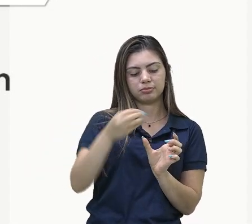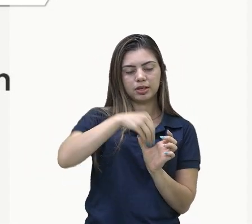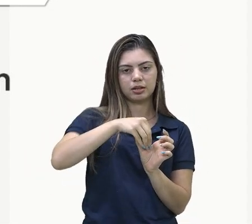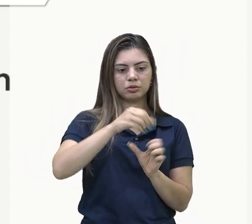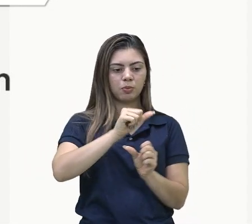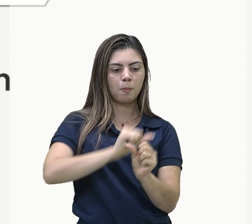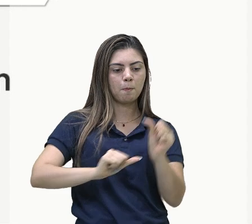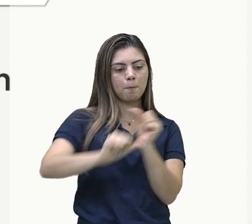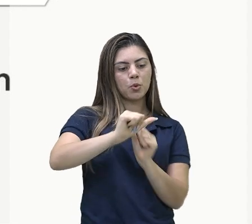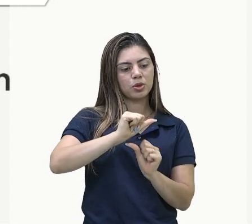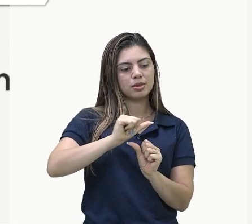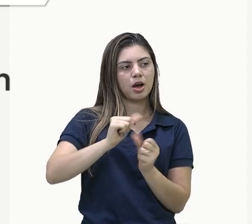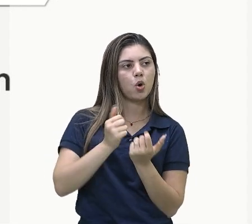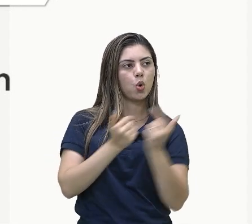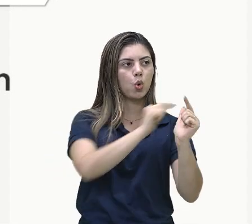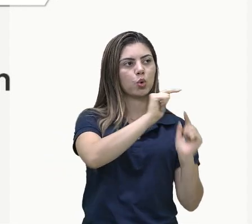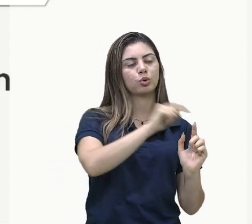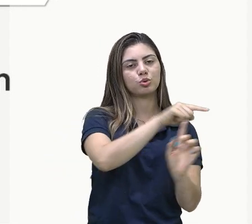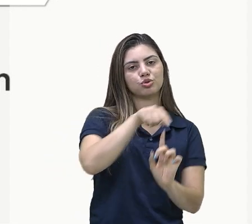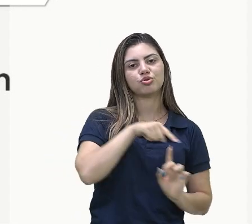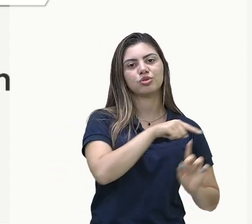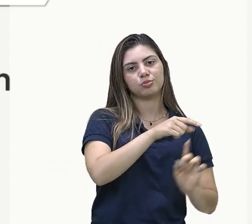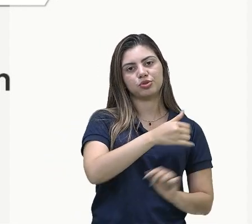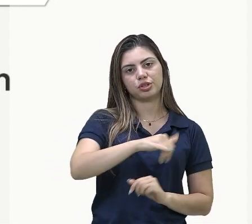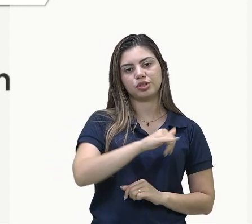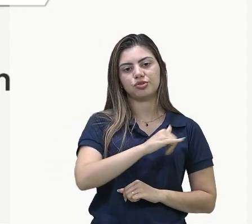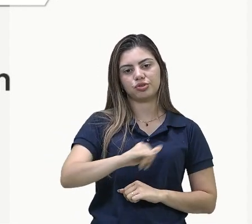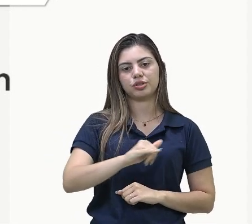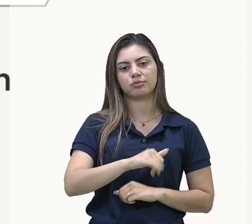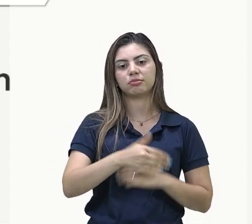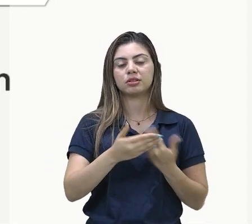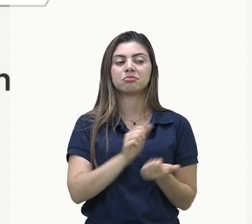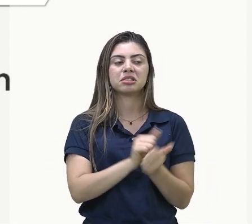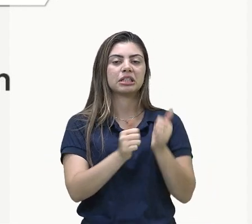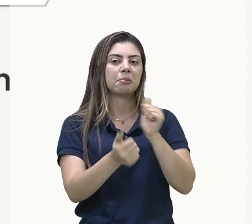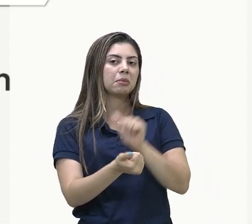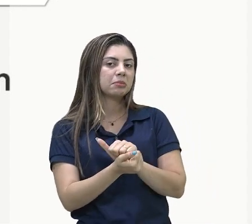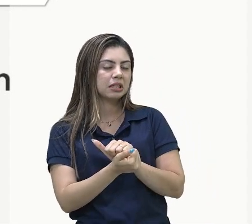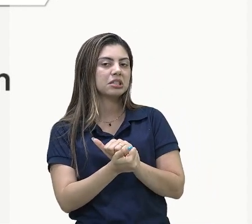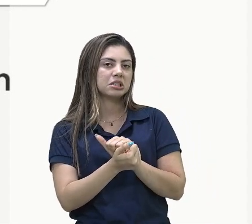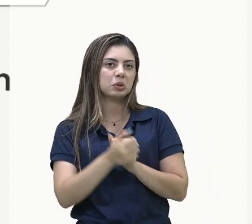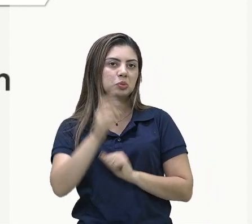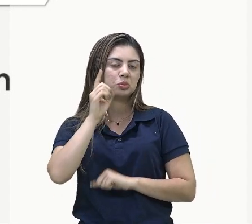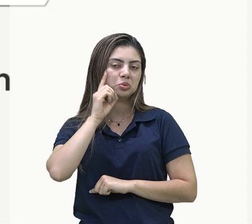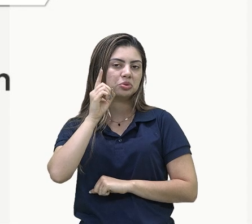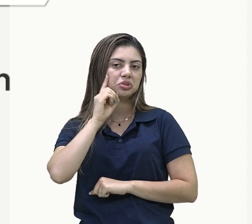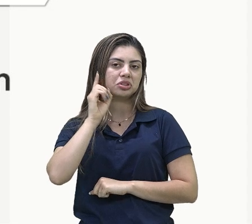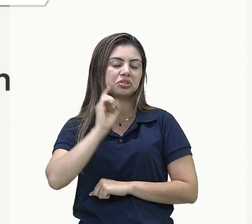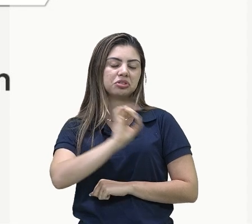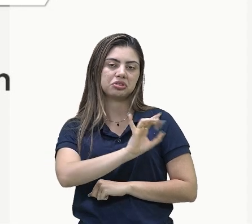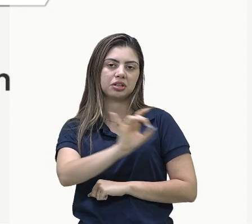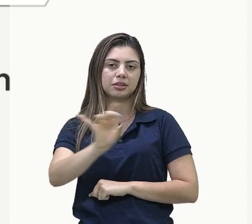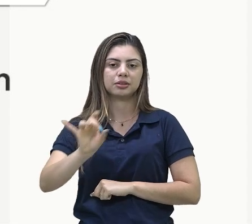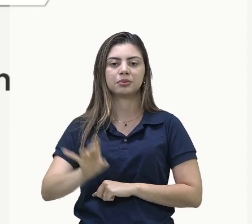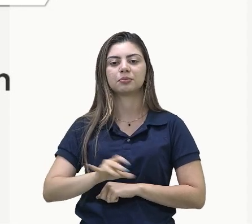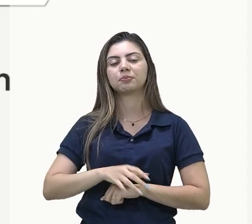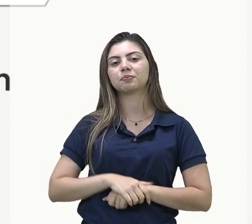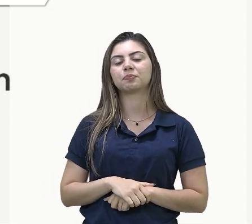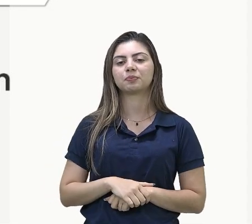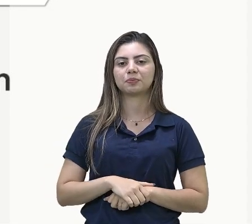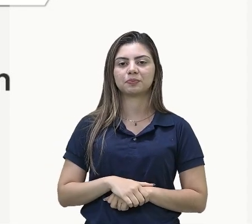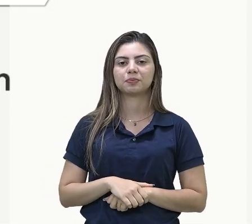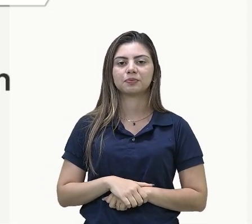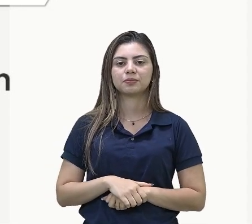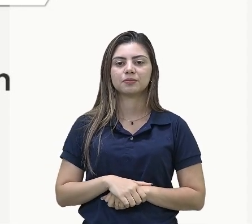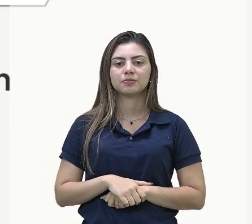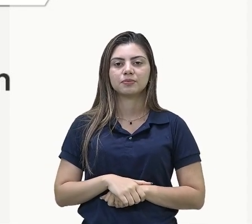de energia, conforme necessário em diversas aplicações do dia a